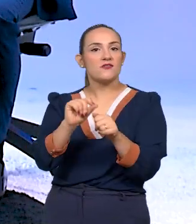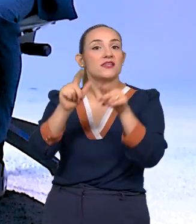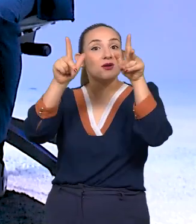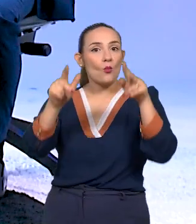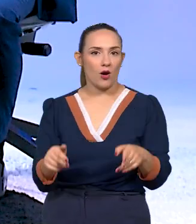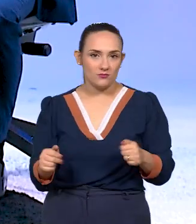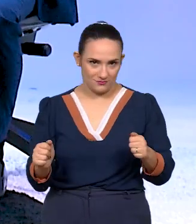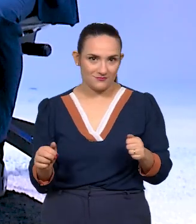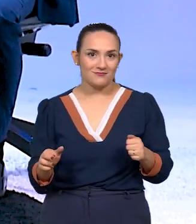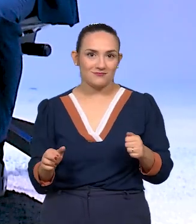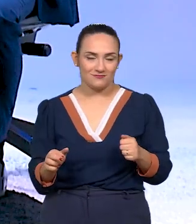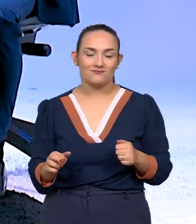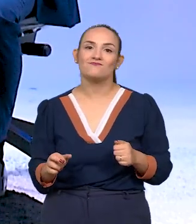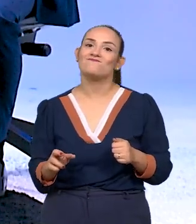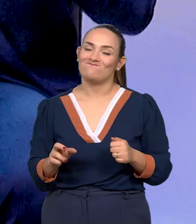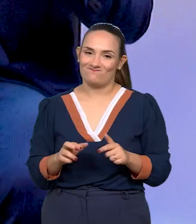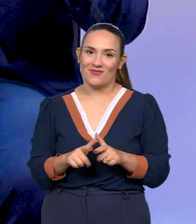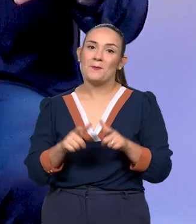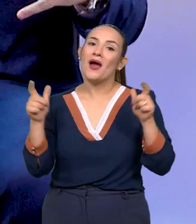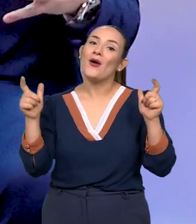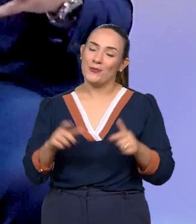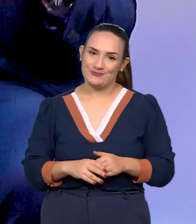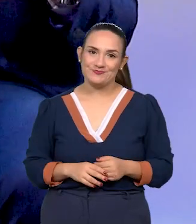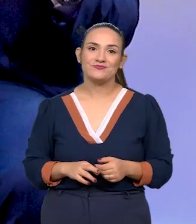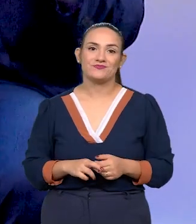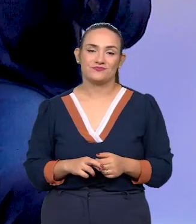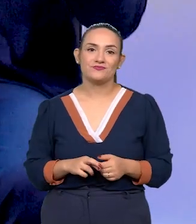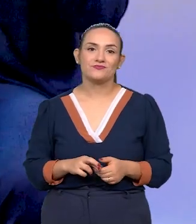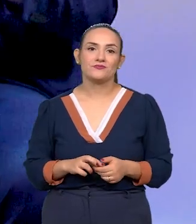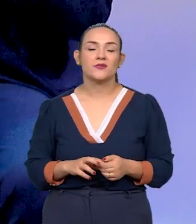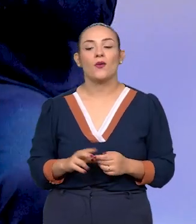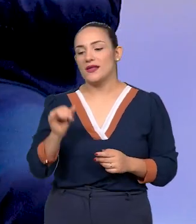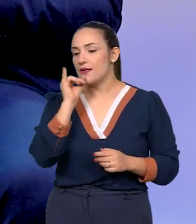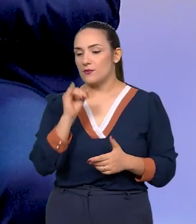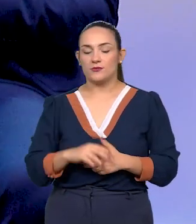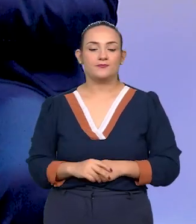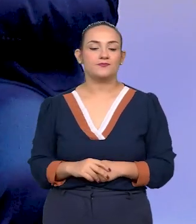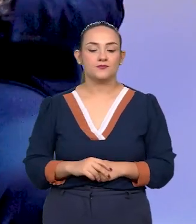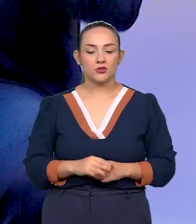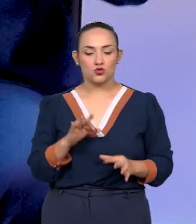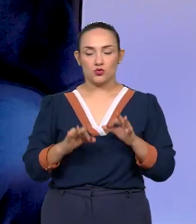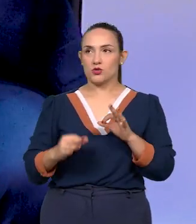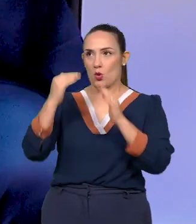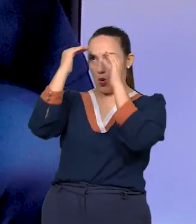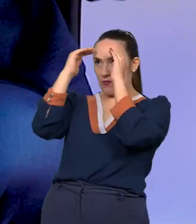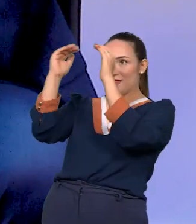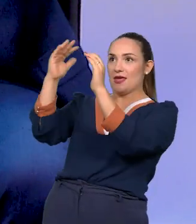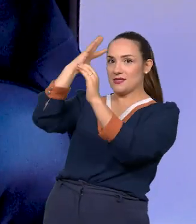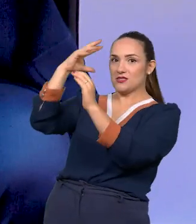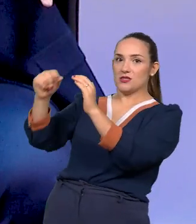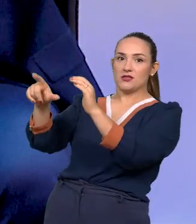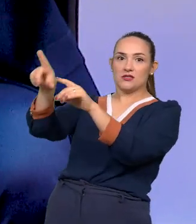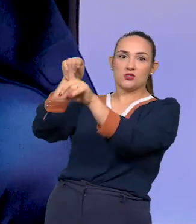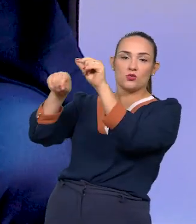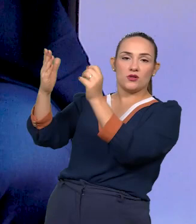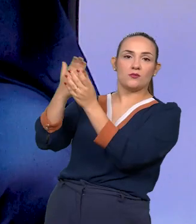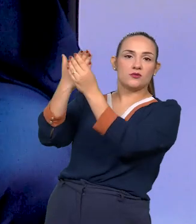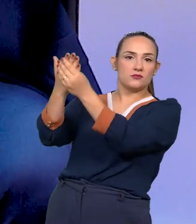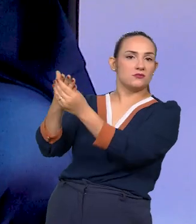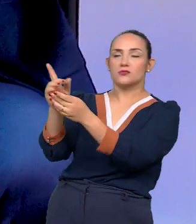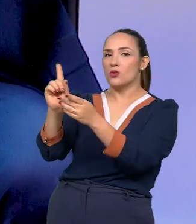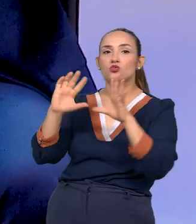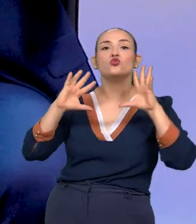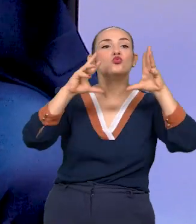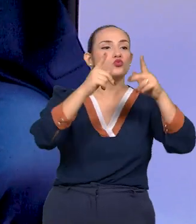amplo ainda. É mais amplo ainda. Né? Não é só os juízes seguirem aquela decisão. A administração pública, a